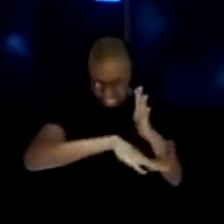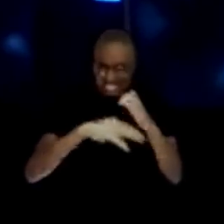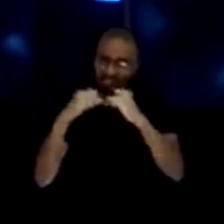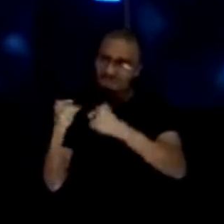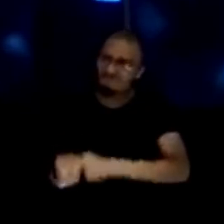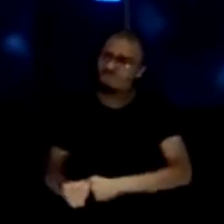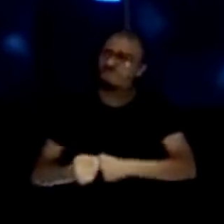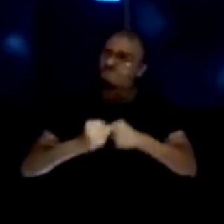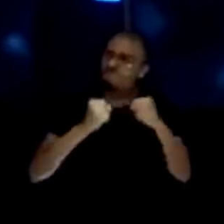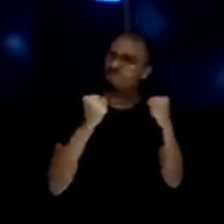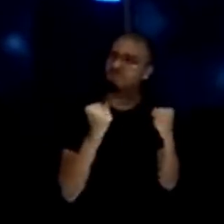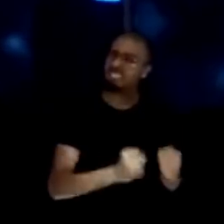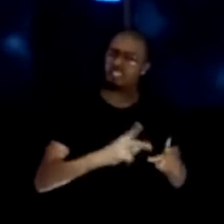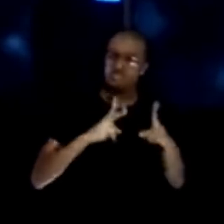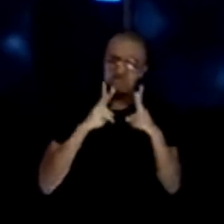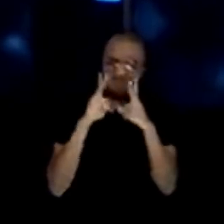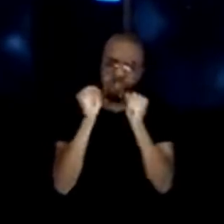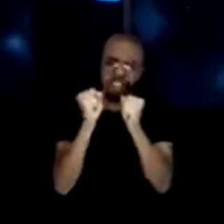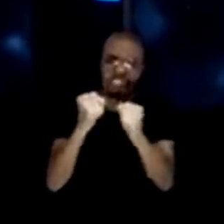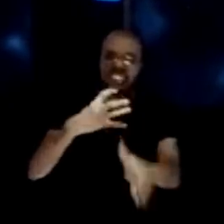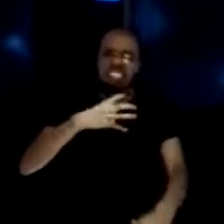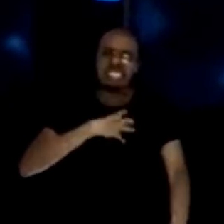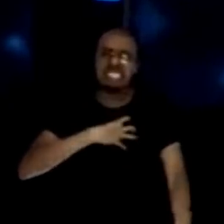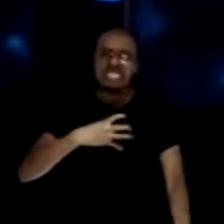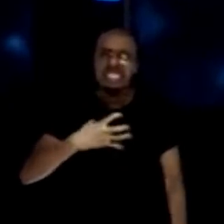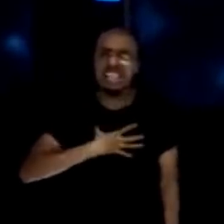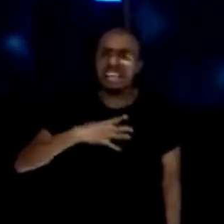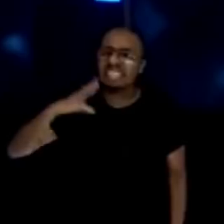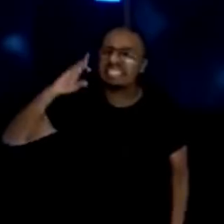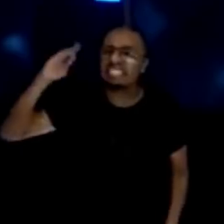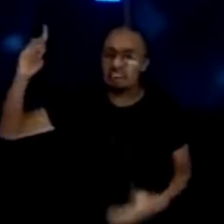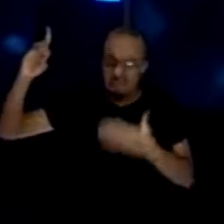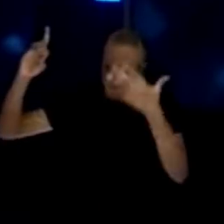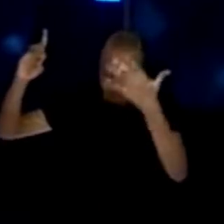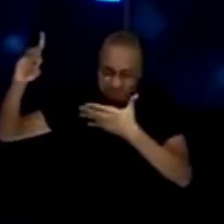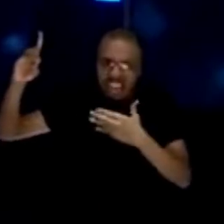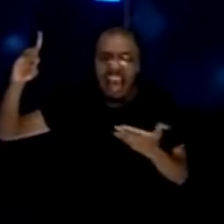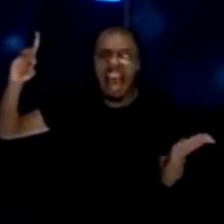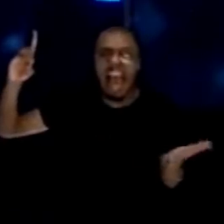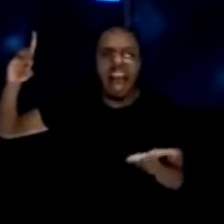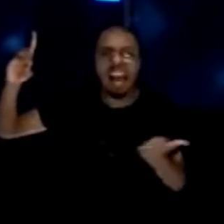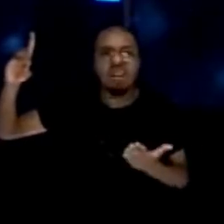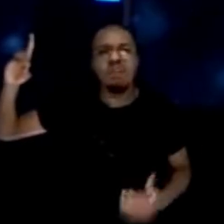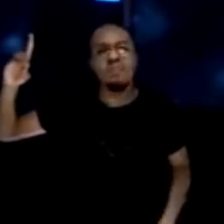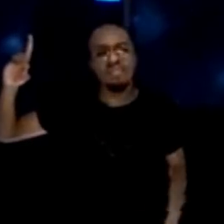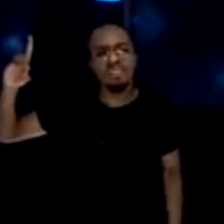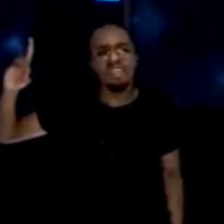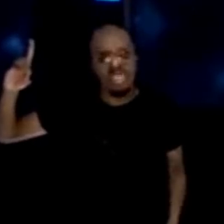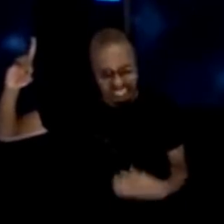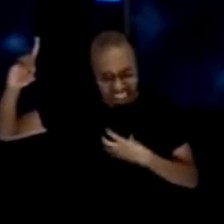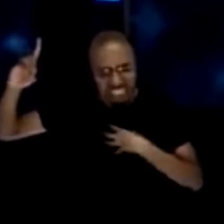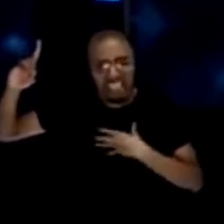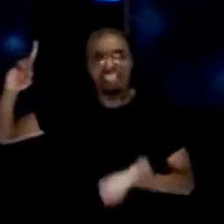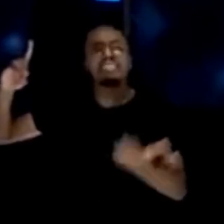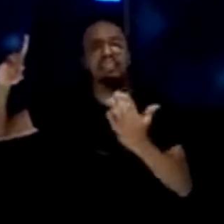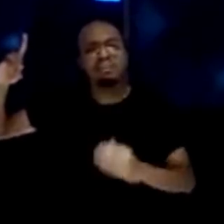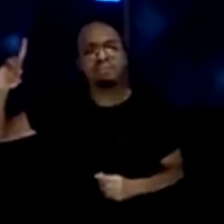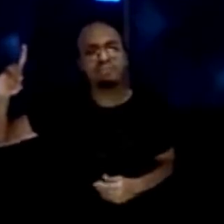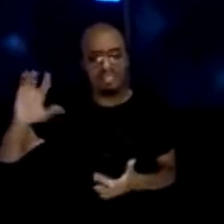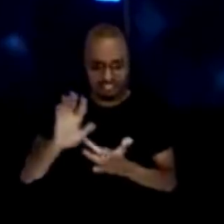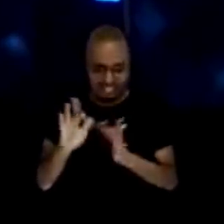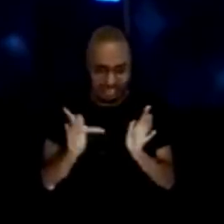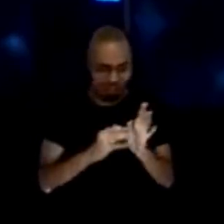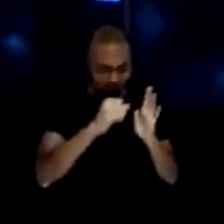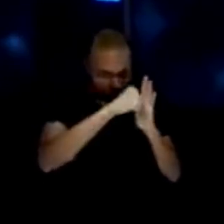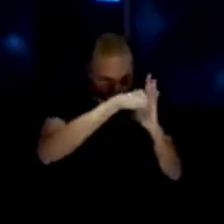uma metralhadora apontada para demônios: o sangue de Jesus tem poder. Como uma bazuca nas obras de macumbaria: o